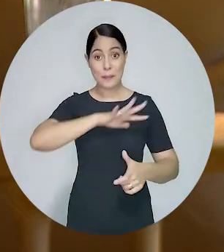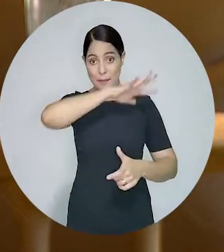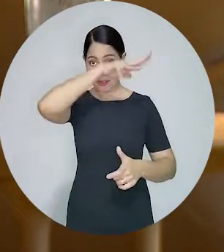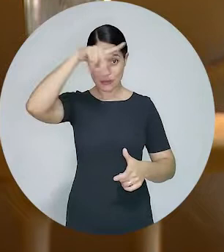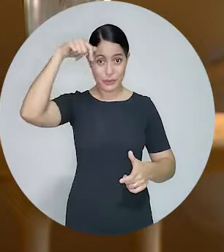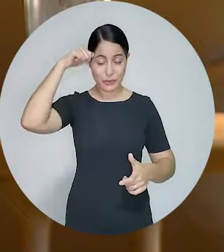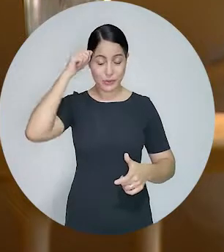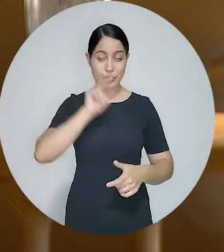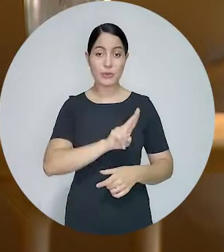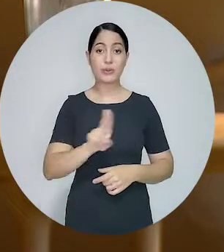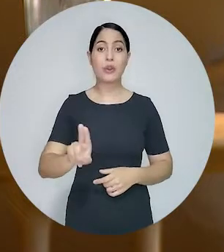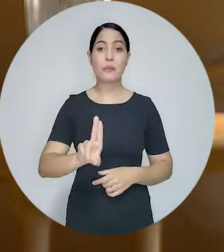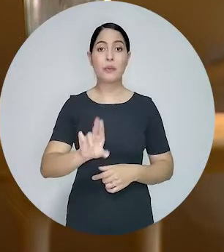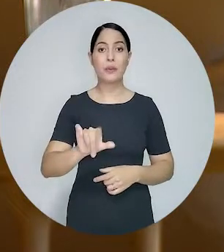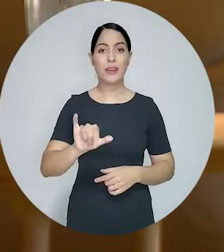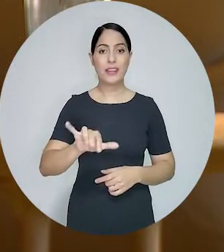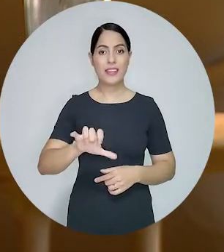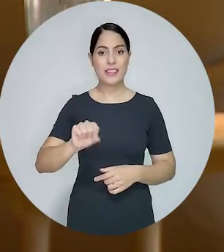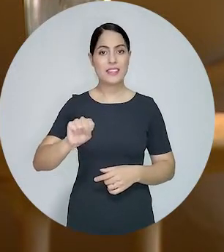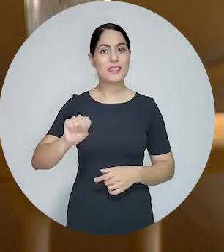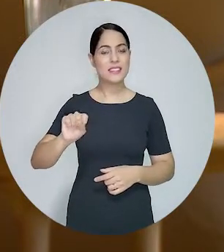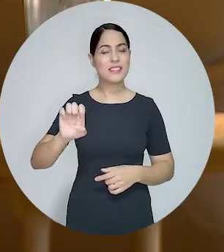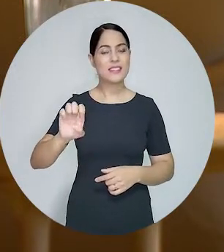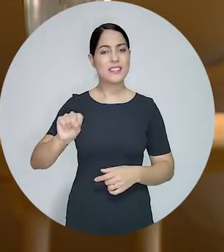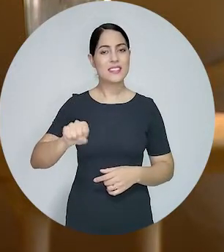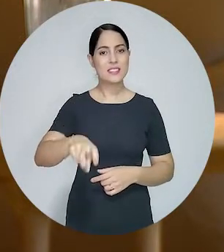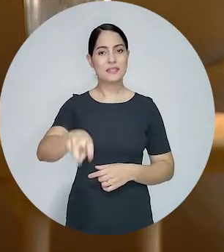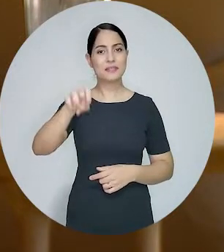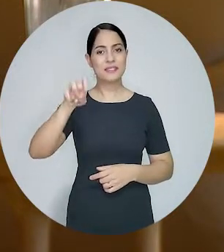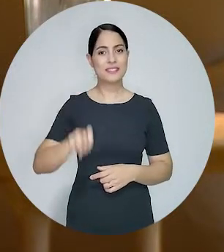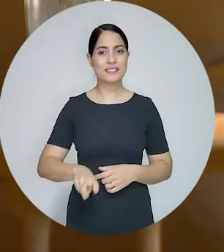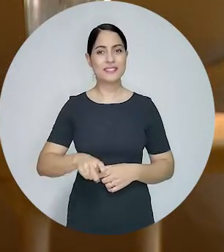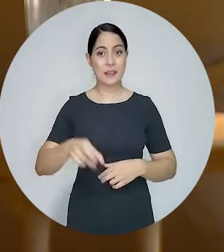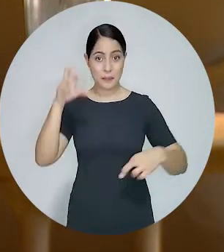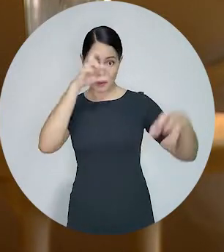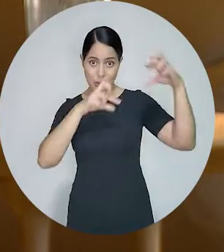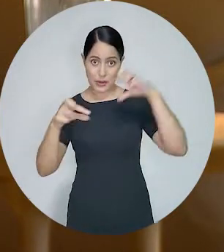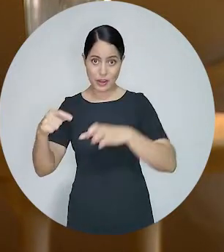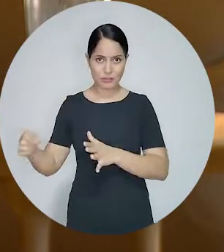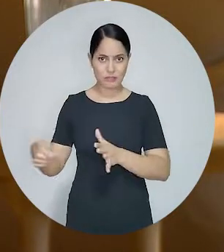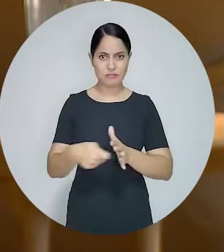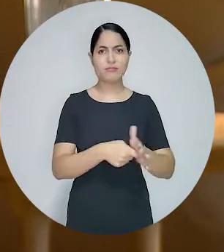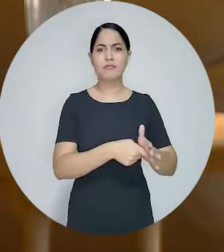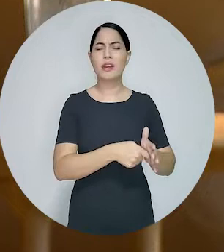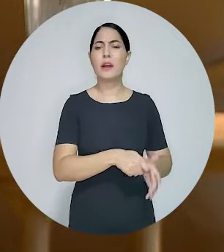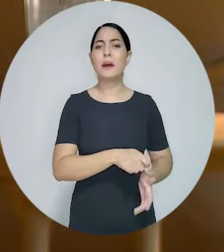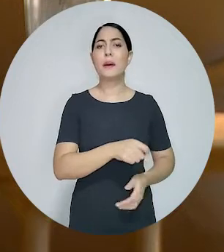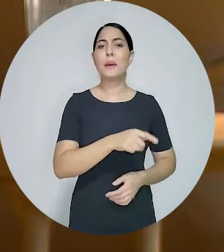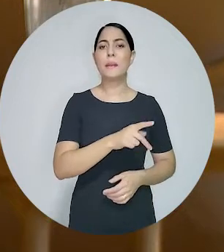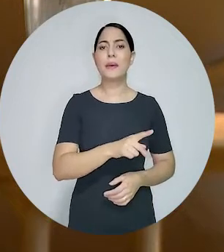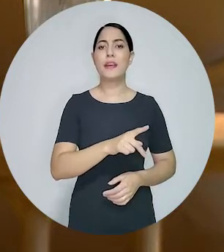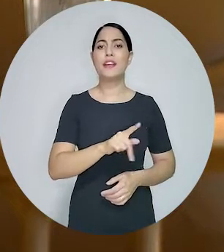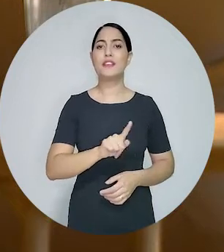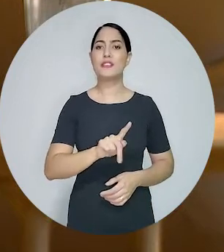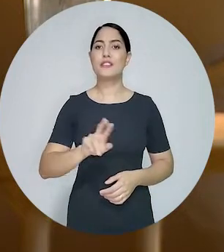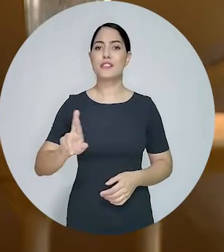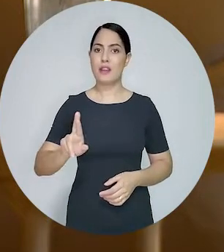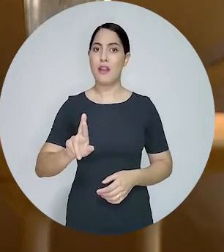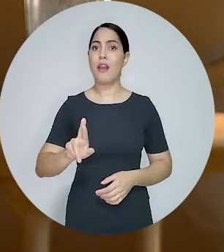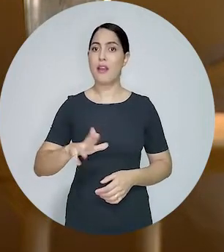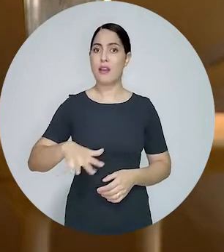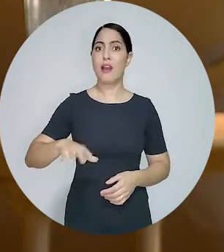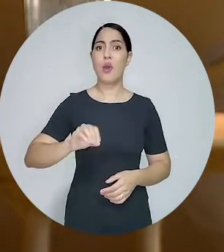para a Procuradoria-Geral da Ordem dos Advogados do Brasil. A Procuradoria-Geral é responsável, ao lado das demais